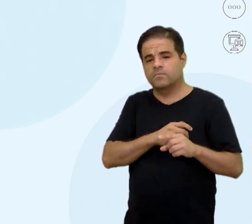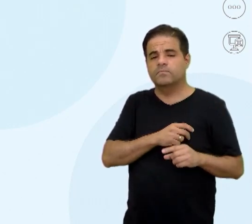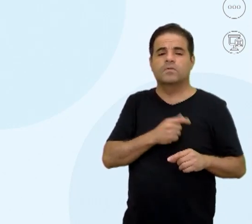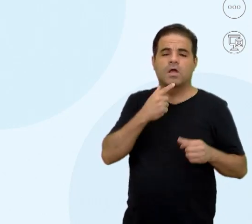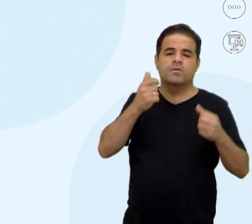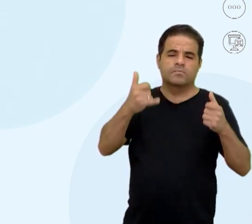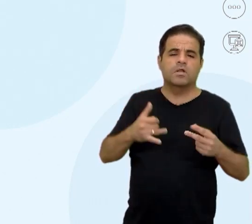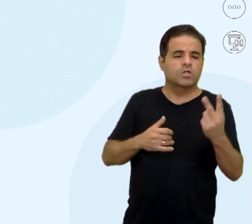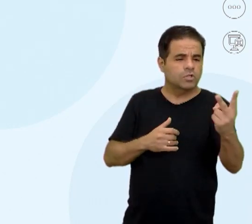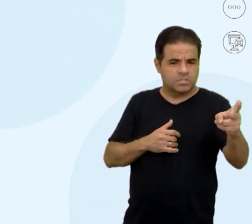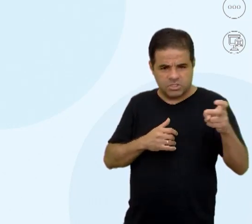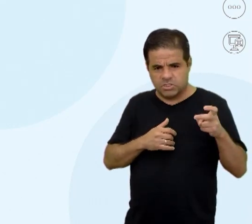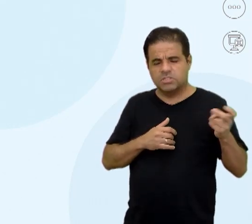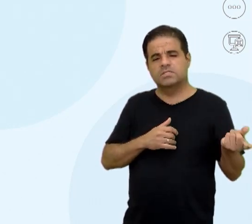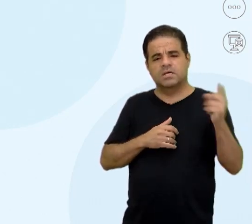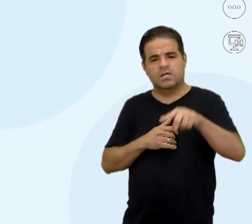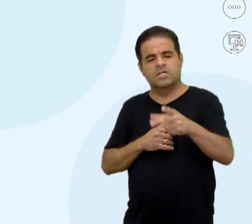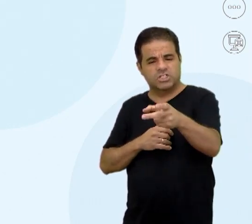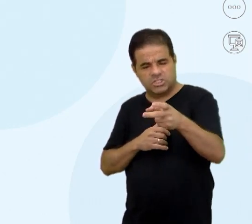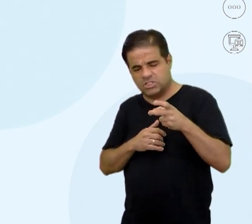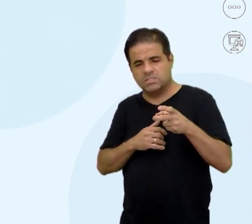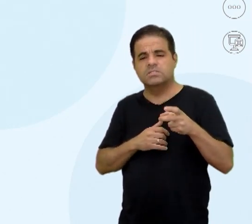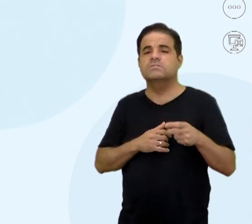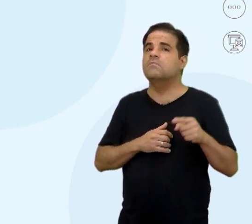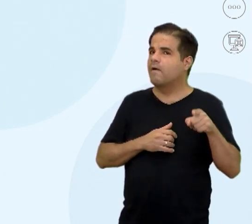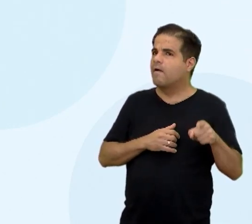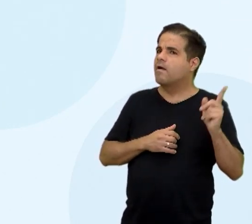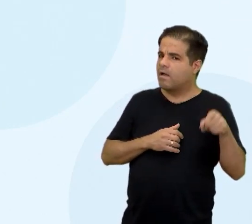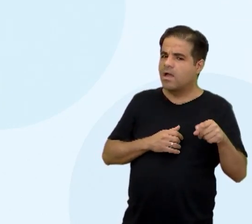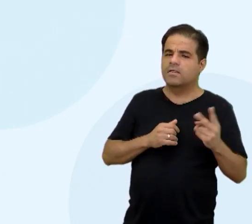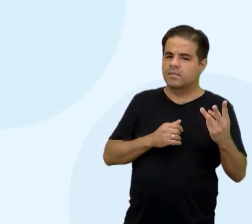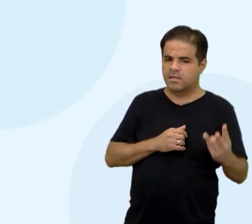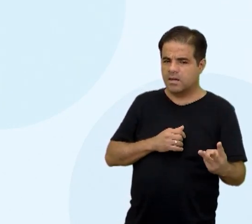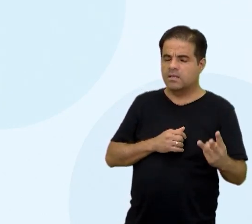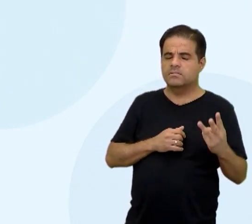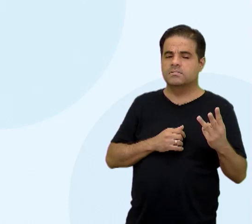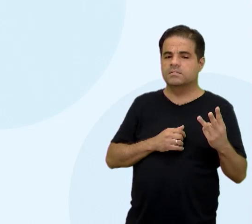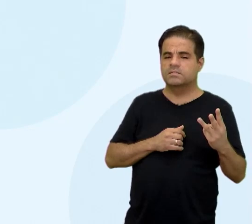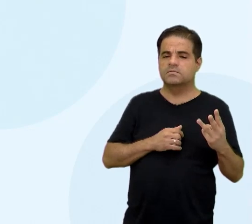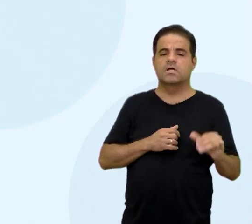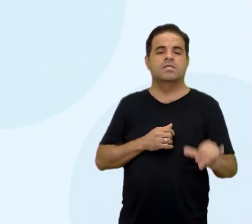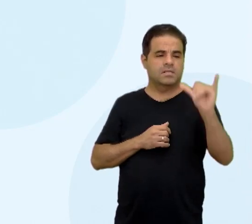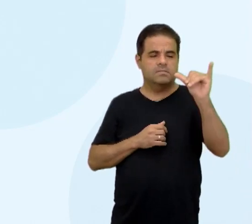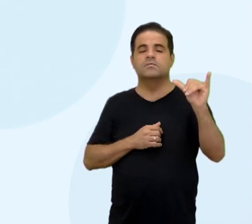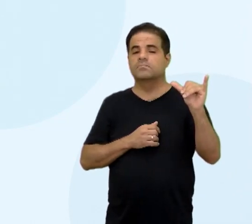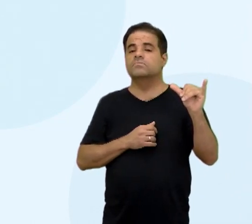eu vou dizer aqui 2x, aqui vai ter que ser x, né? Se aqui for 3y...